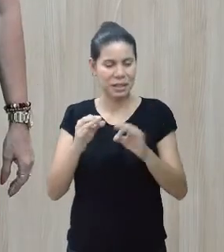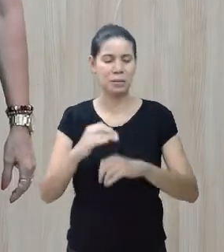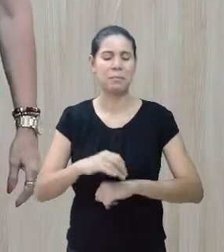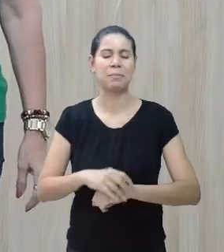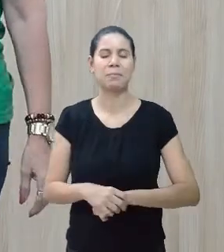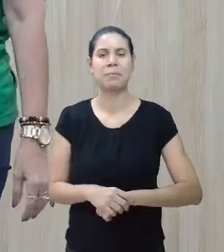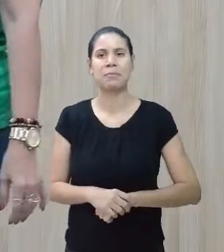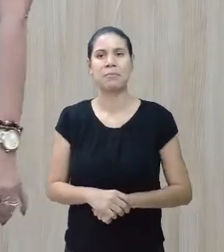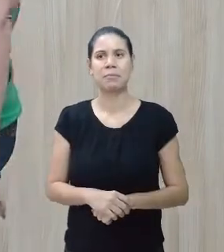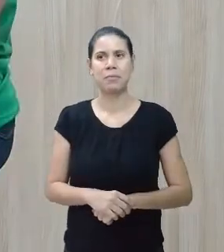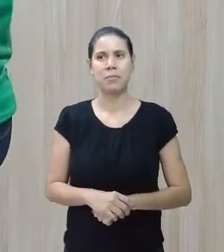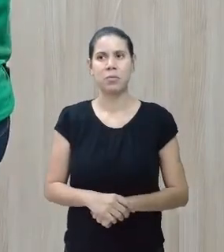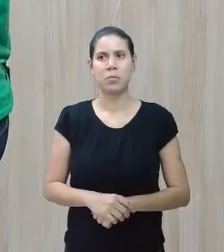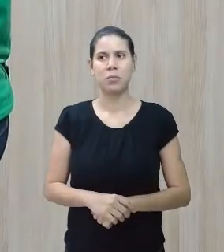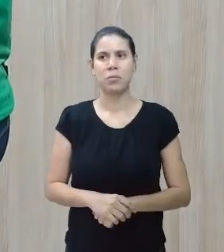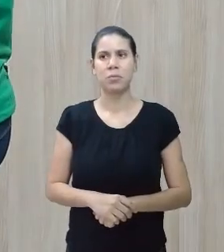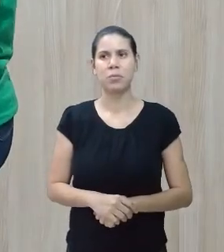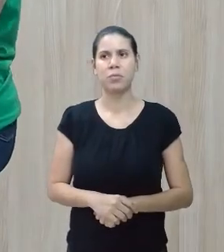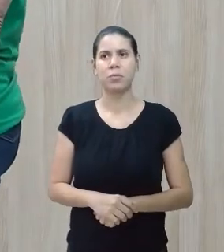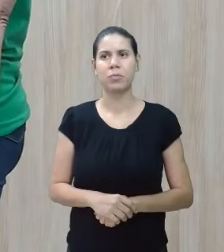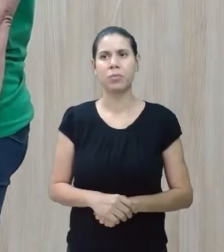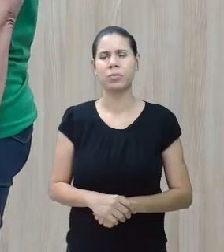nossa aula.